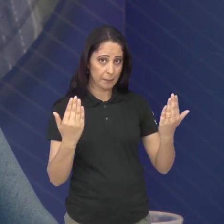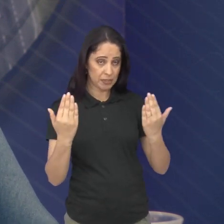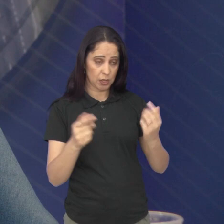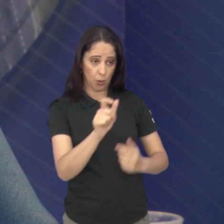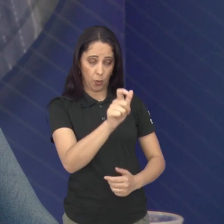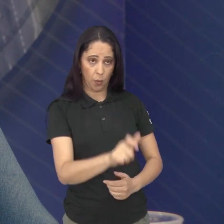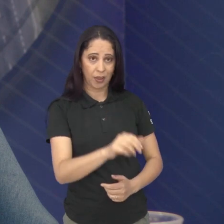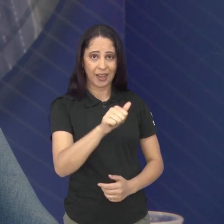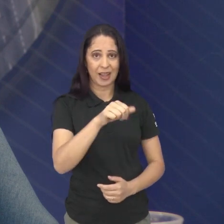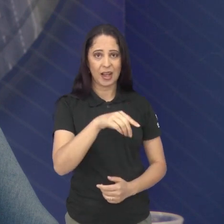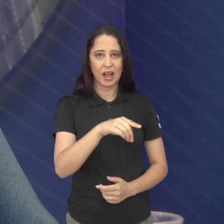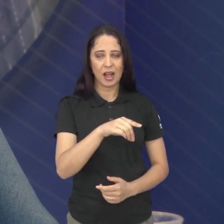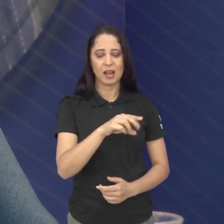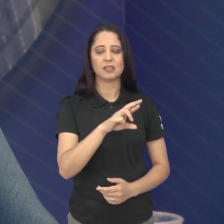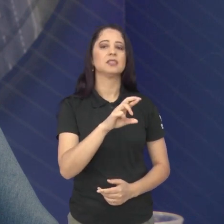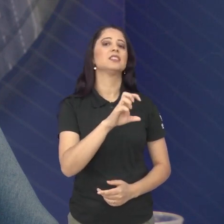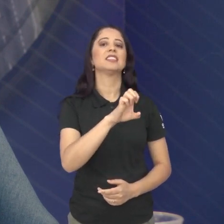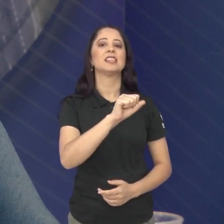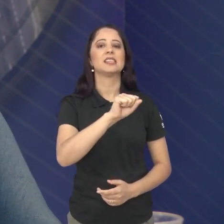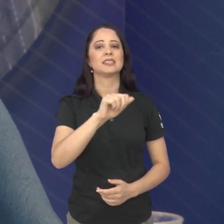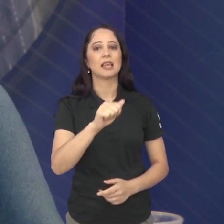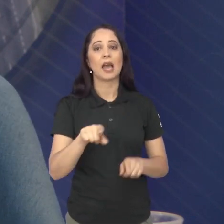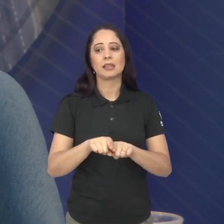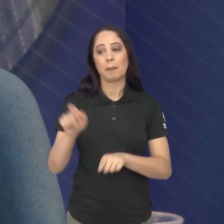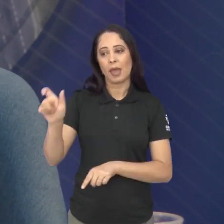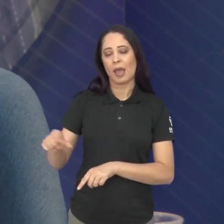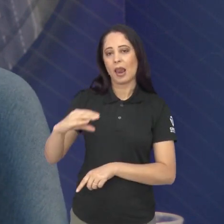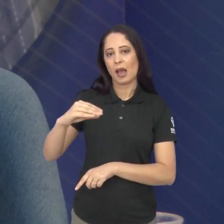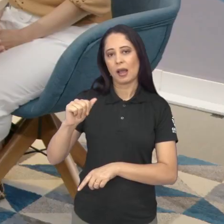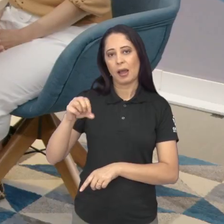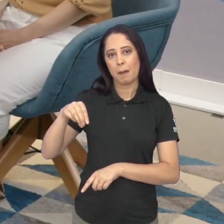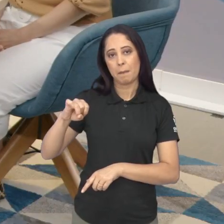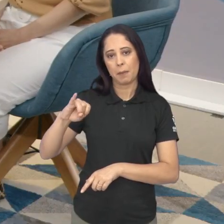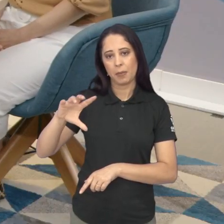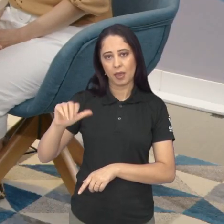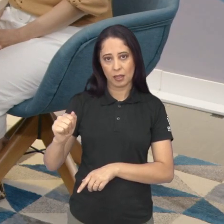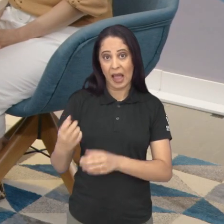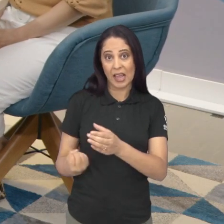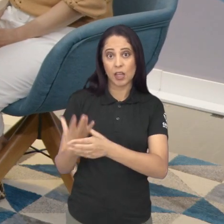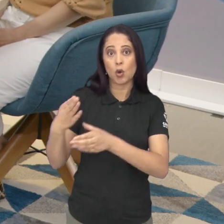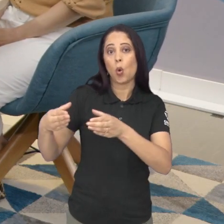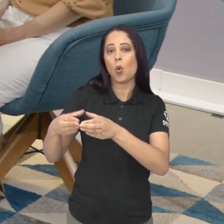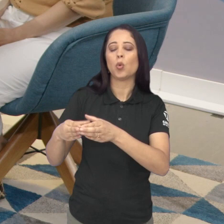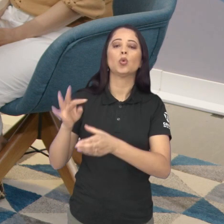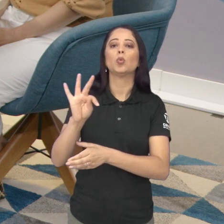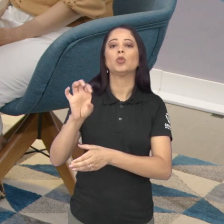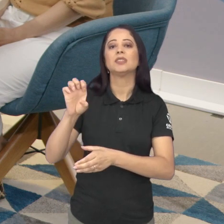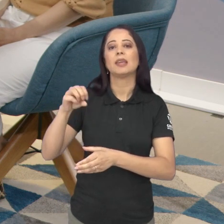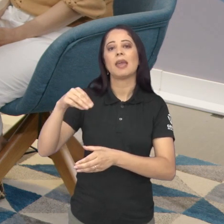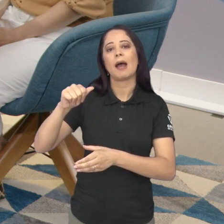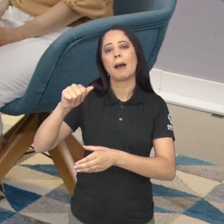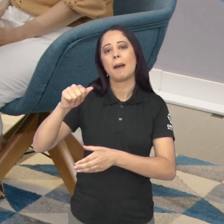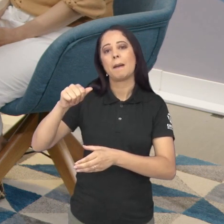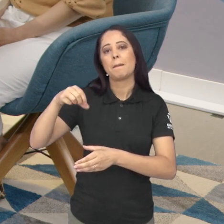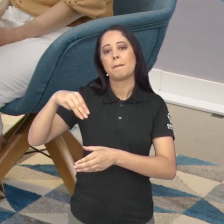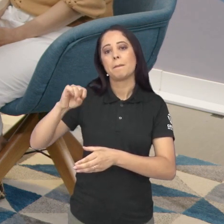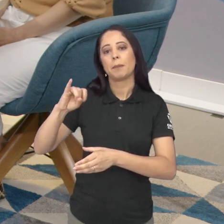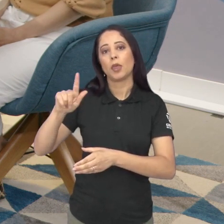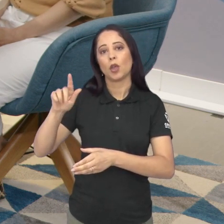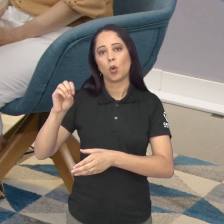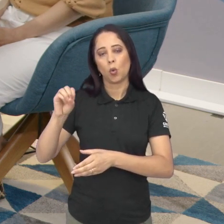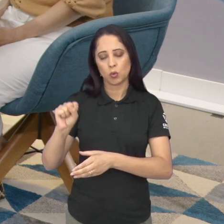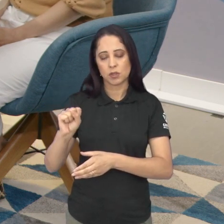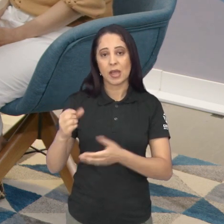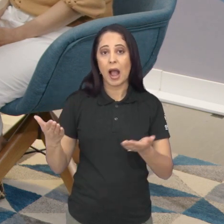a fundadora do grupo Ter Amigos, a Camila Calaúr. Para a gente dar sequência, então, nesse segundo bloco, gostaria de exibir um